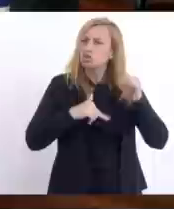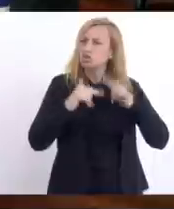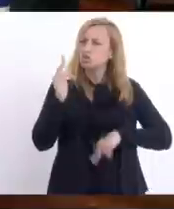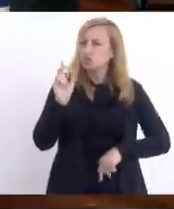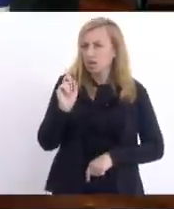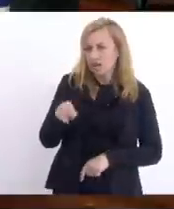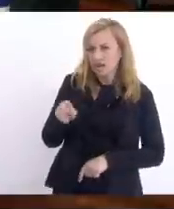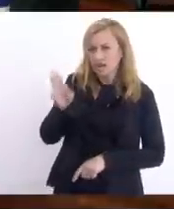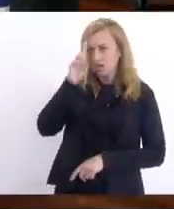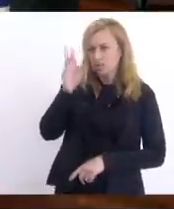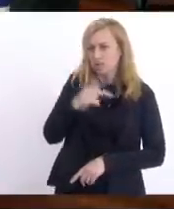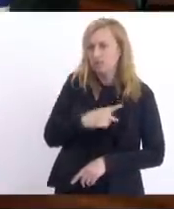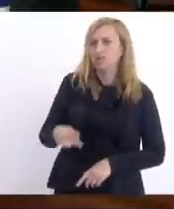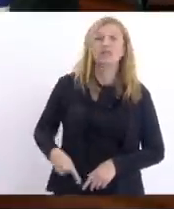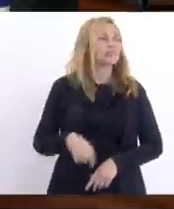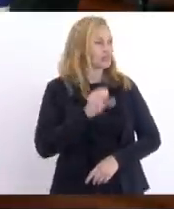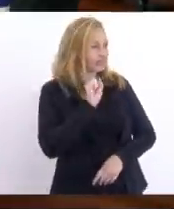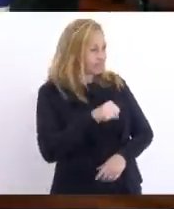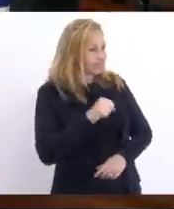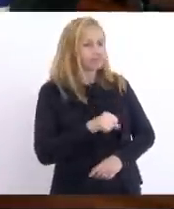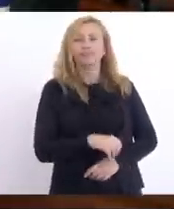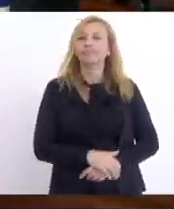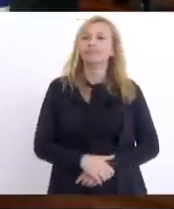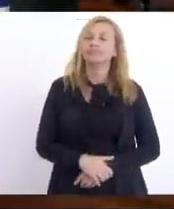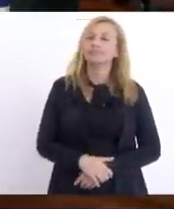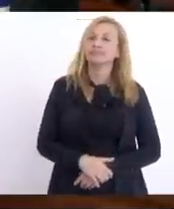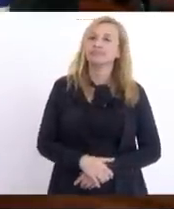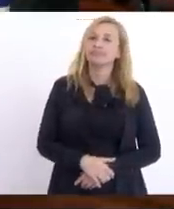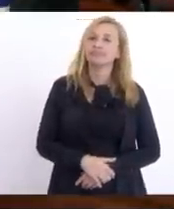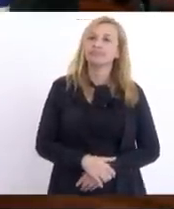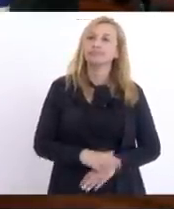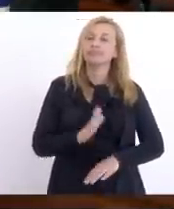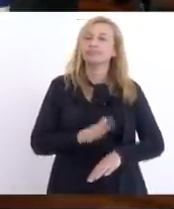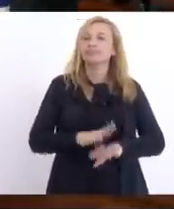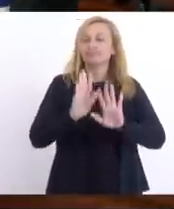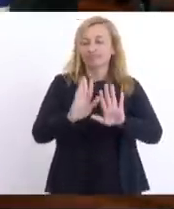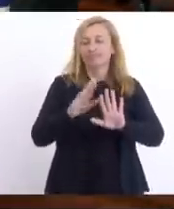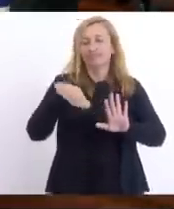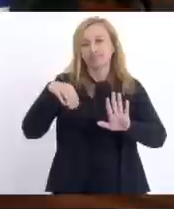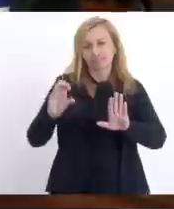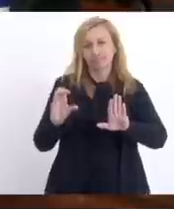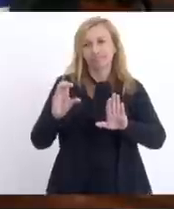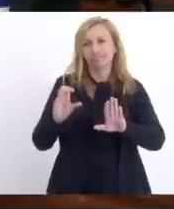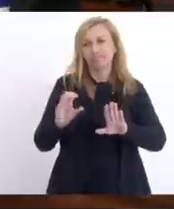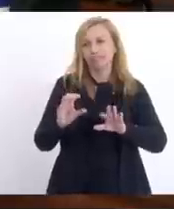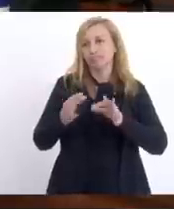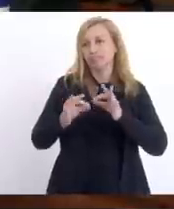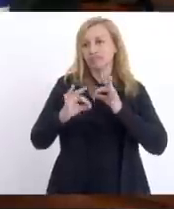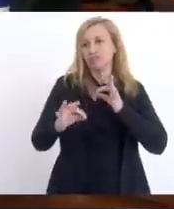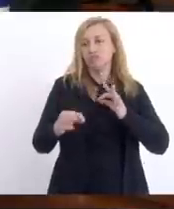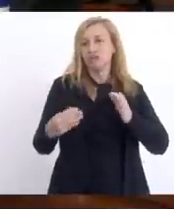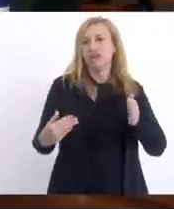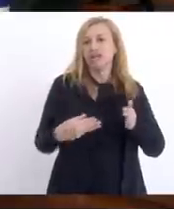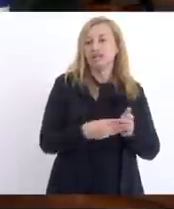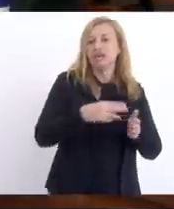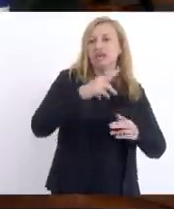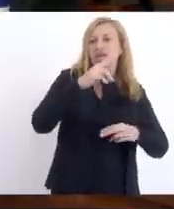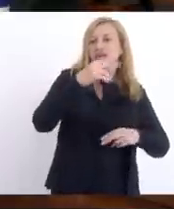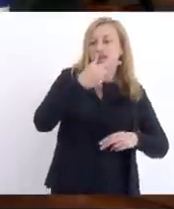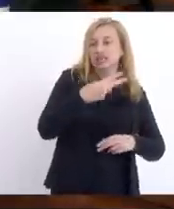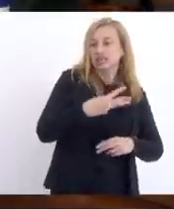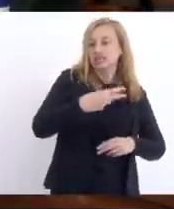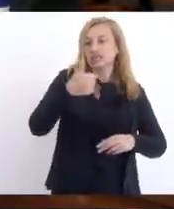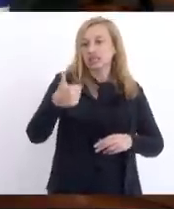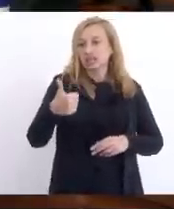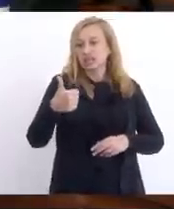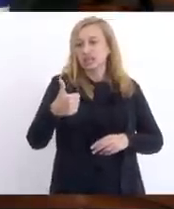isso, presidente? Isso. Isso. Mas, Mink, então... não adianta, Mink. Nós estendemos até 30 de junho, até 31 de